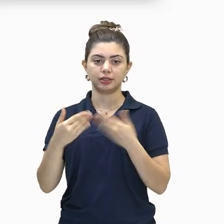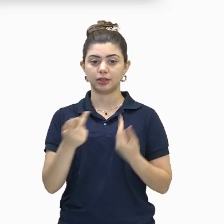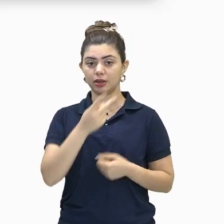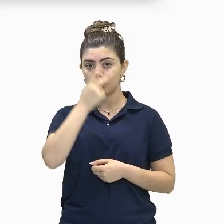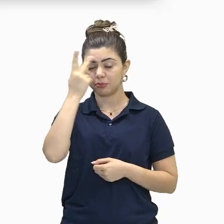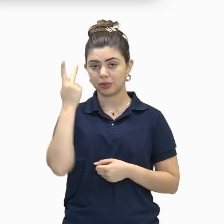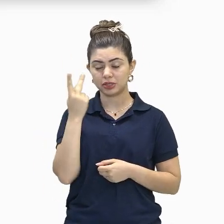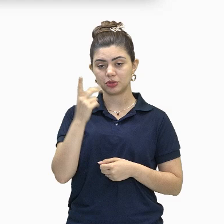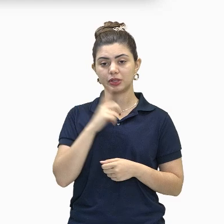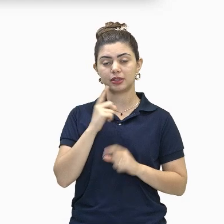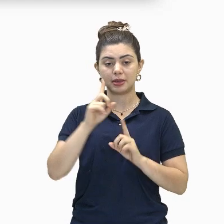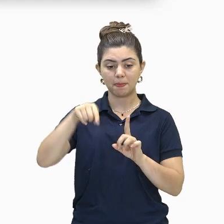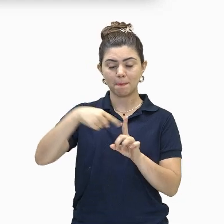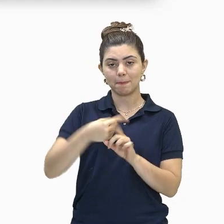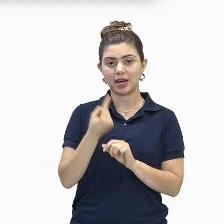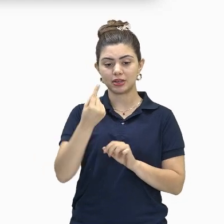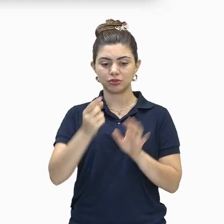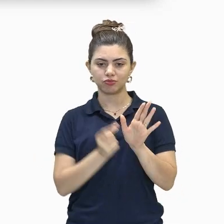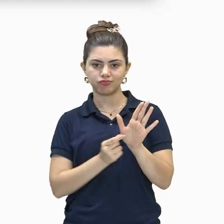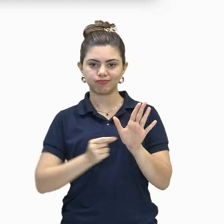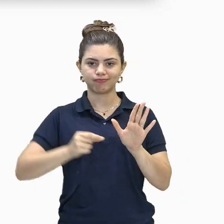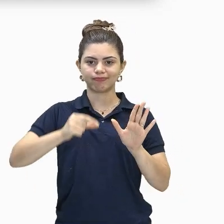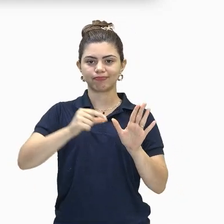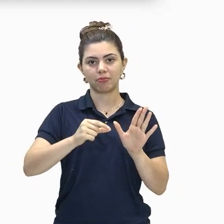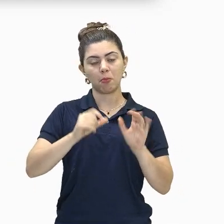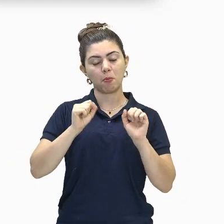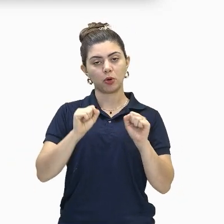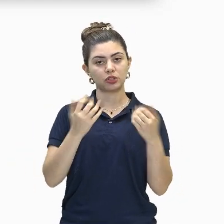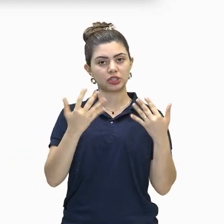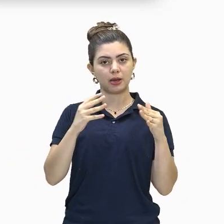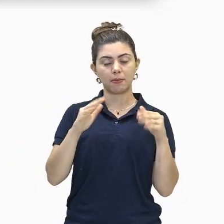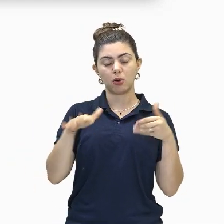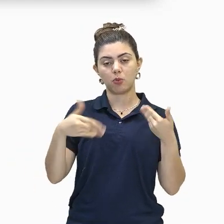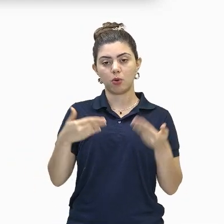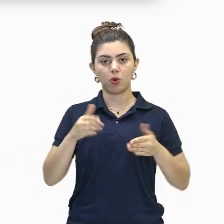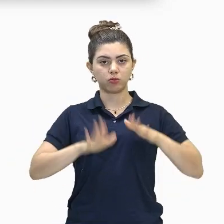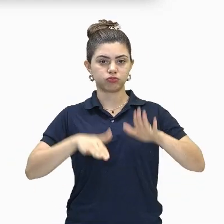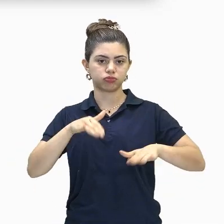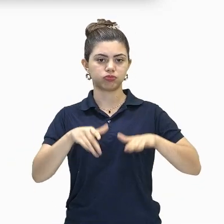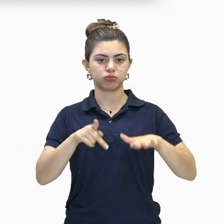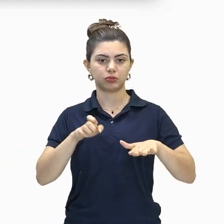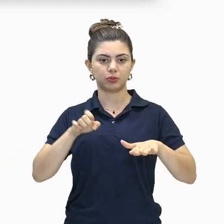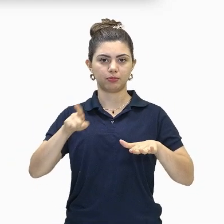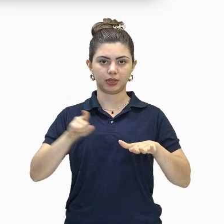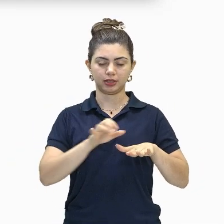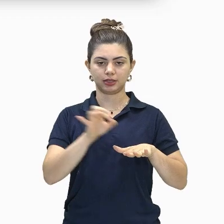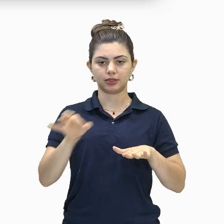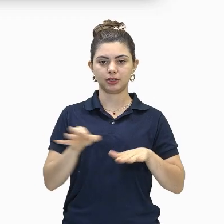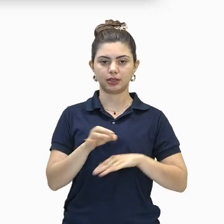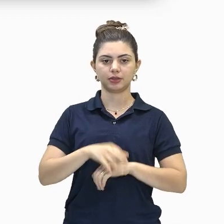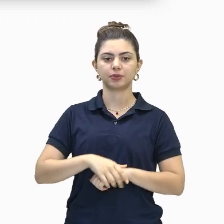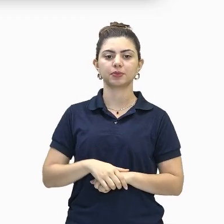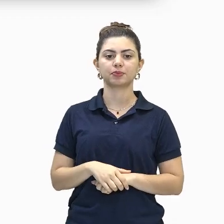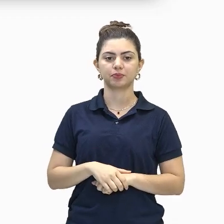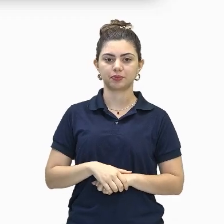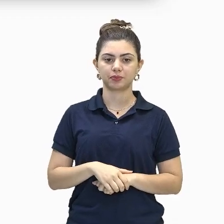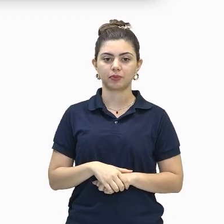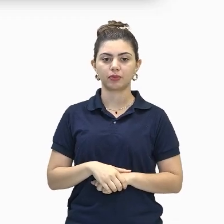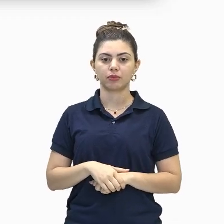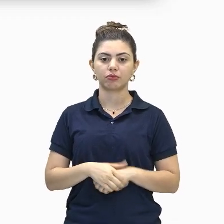com dedos extras, tanto nas mãos quanto nos pés. Poli significa muitos, dactilia refere-se ao dígito. Tem